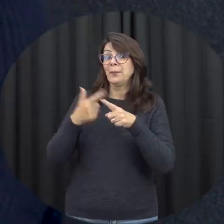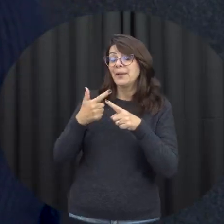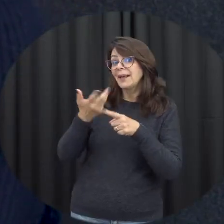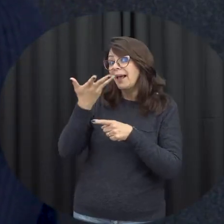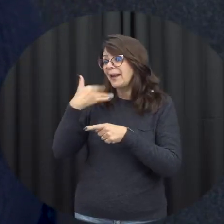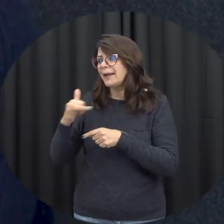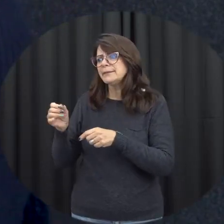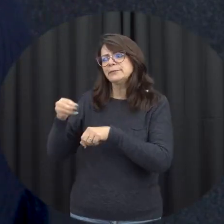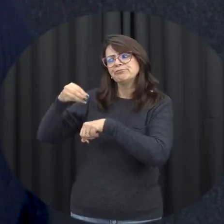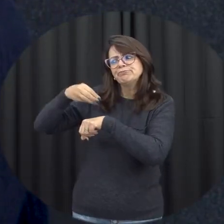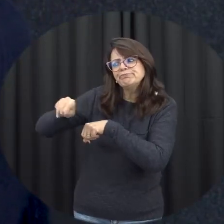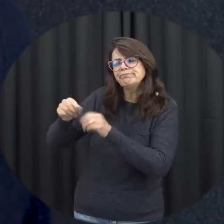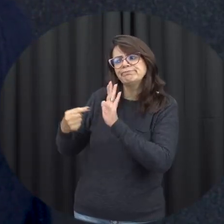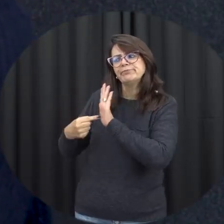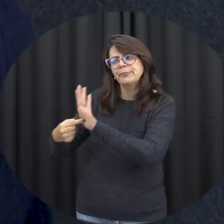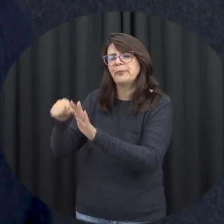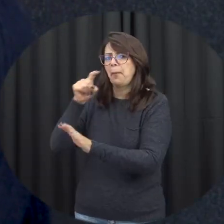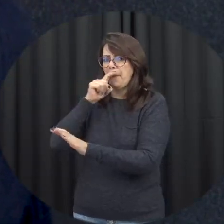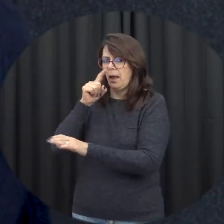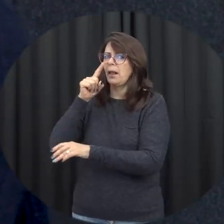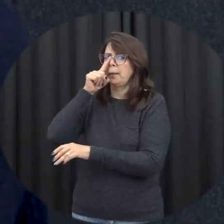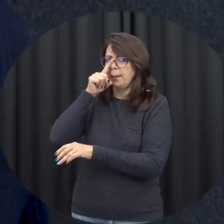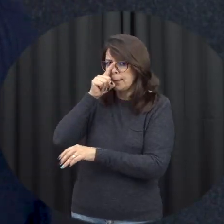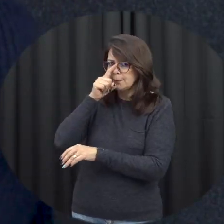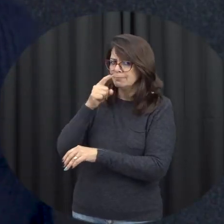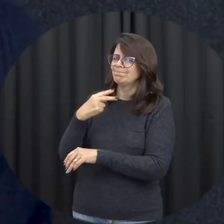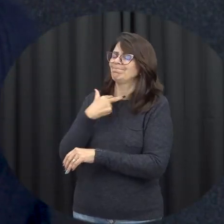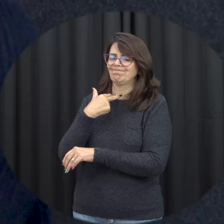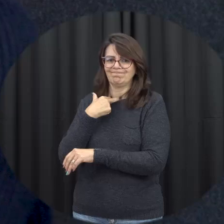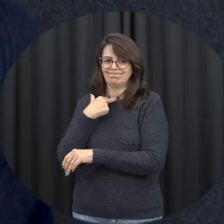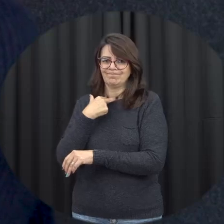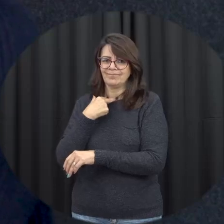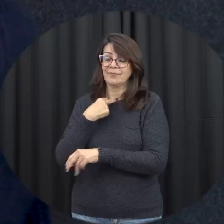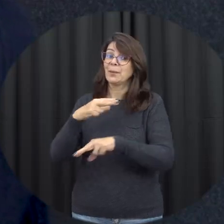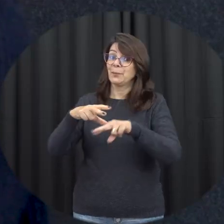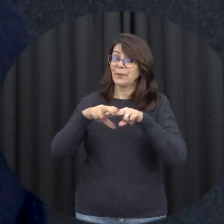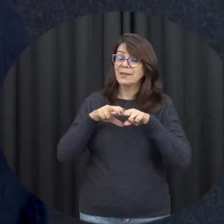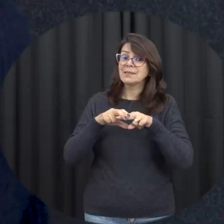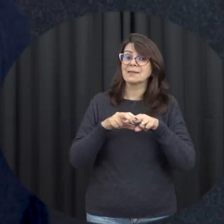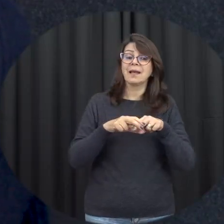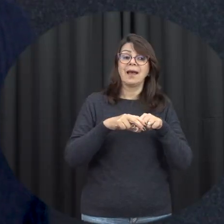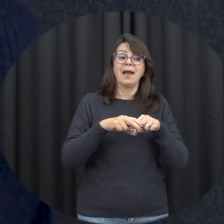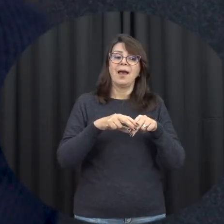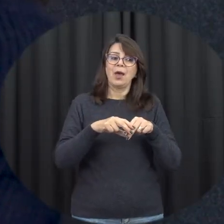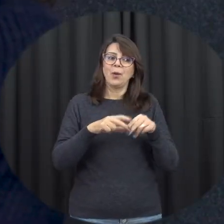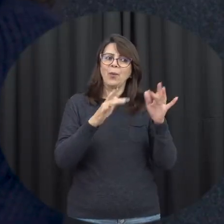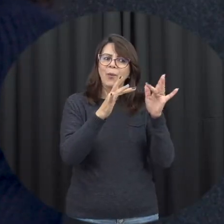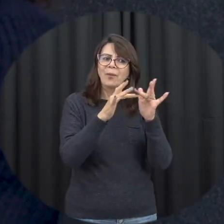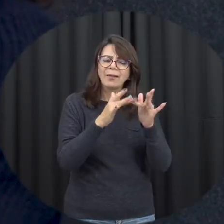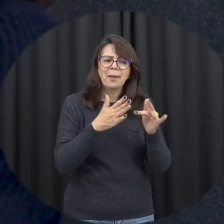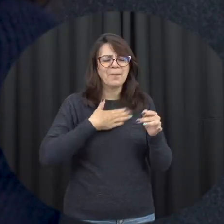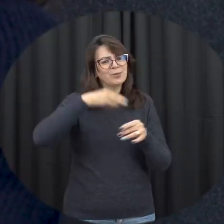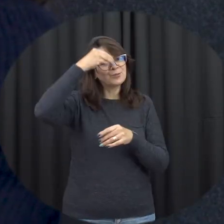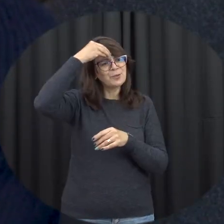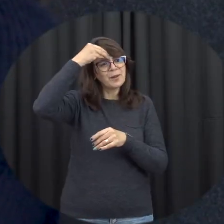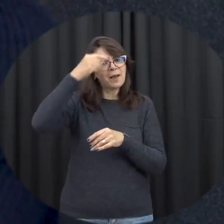todo mundo vai mudar, mas uma parcela, assim, e aos poucos, não é um trabalho que você vê o resultado tão rapidamente. Por isso que eu gosto de contar do